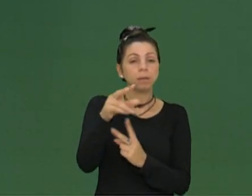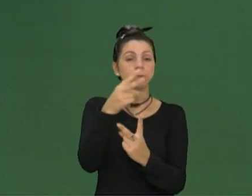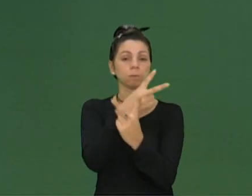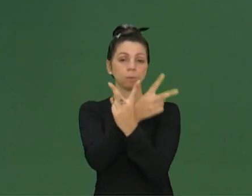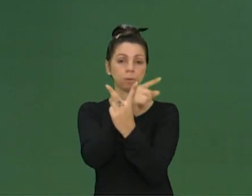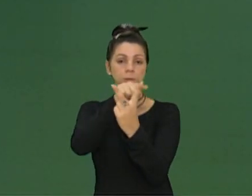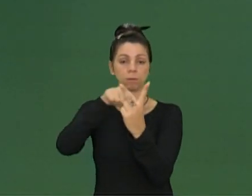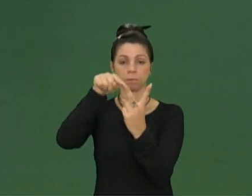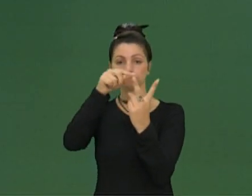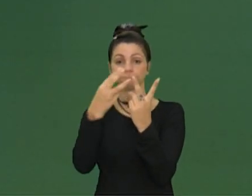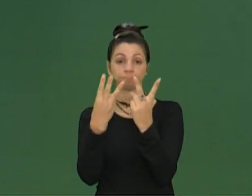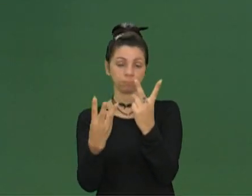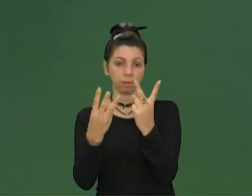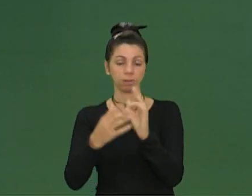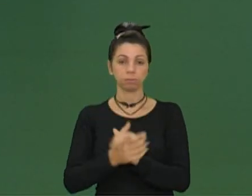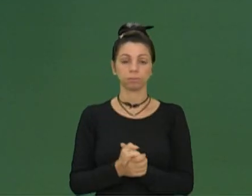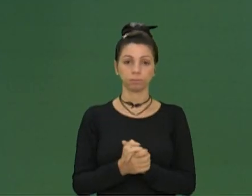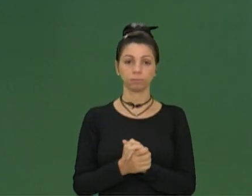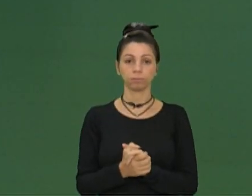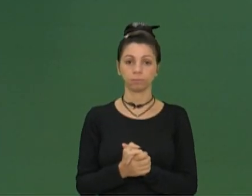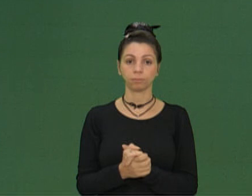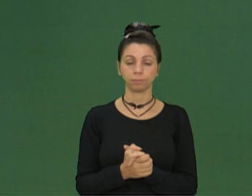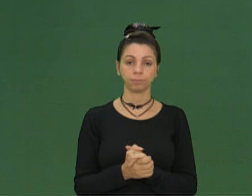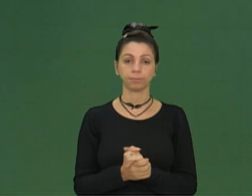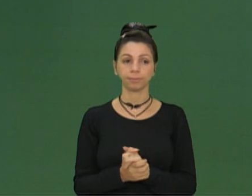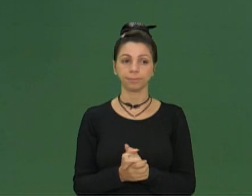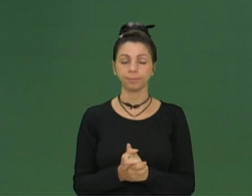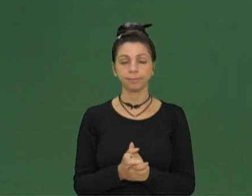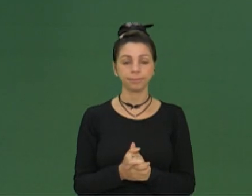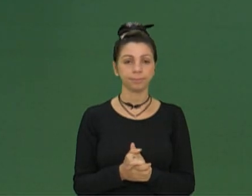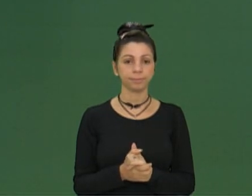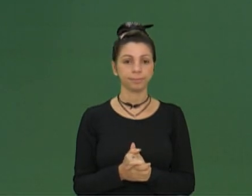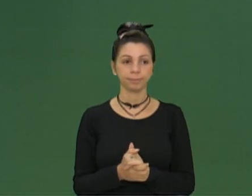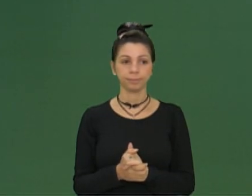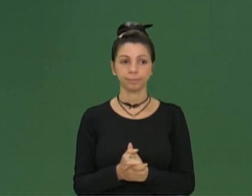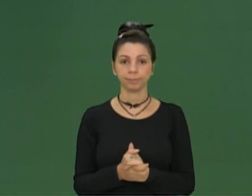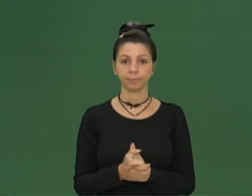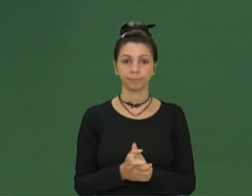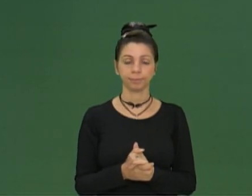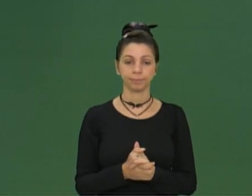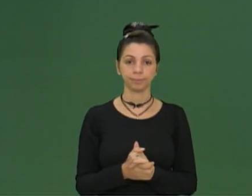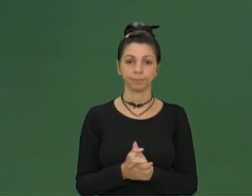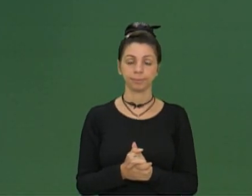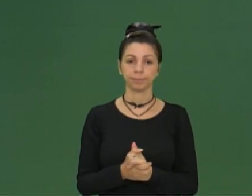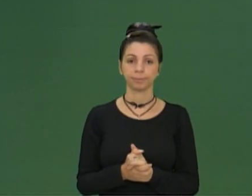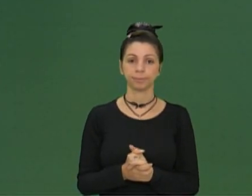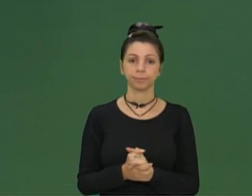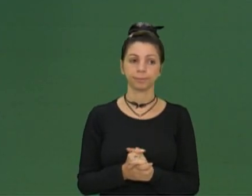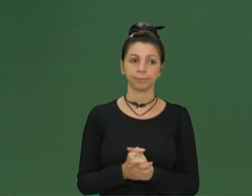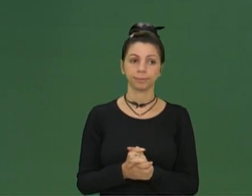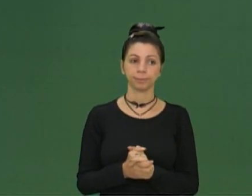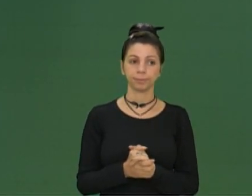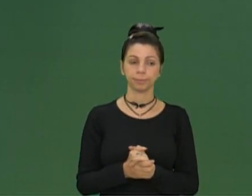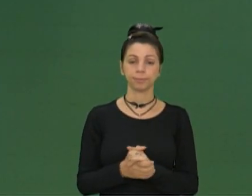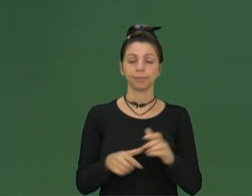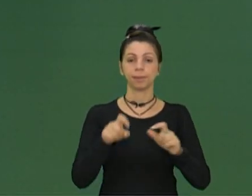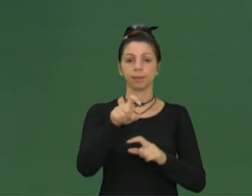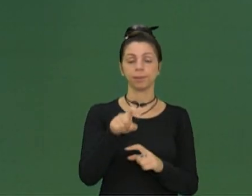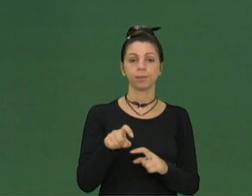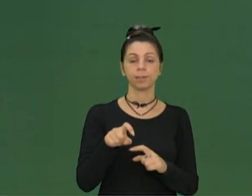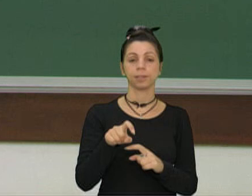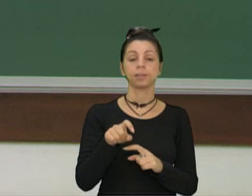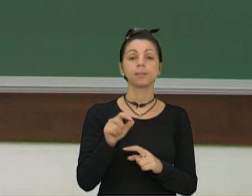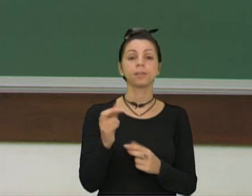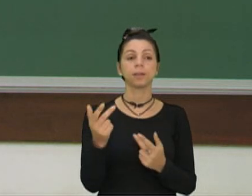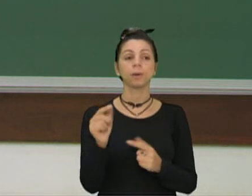de 3. Olha que legal. Então, qual que é o meu resultado nesse primeiro caso? X igual mais ou menos 2 raiz de